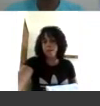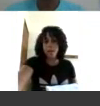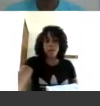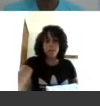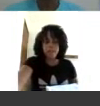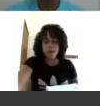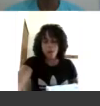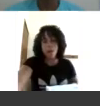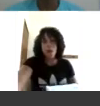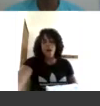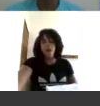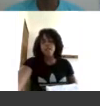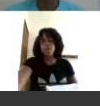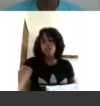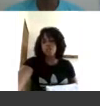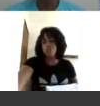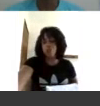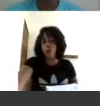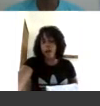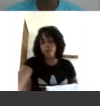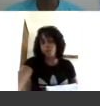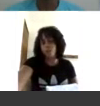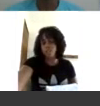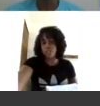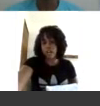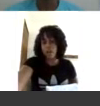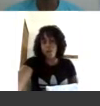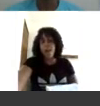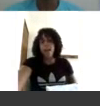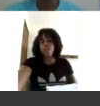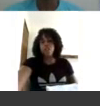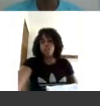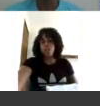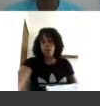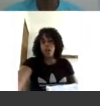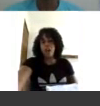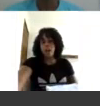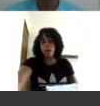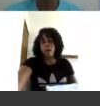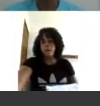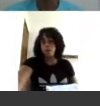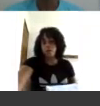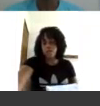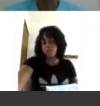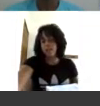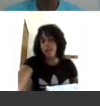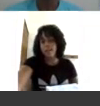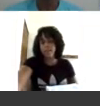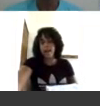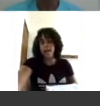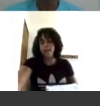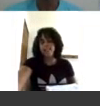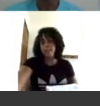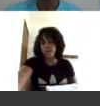porque foi a primeira aproximação desse contexto escolar, que foi com a gestão. A gente produziu